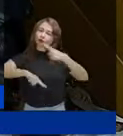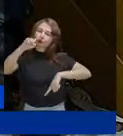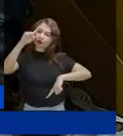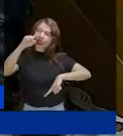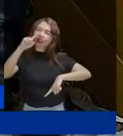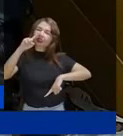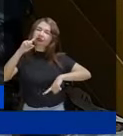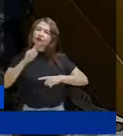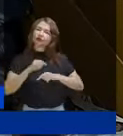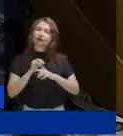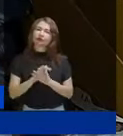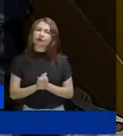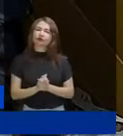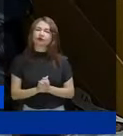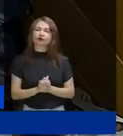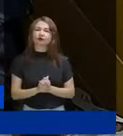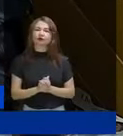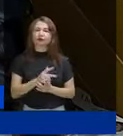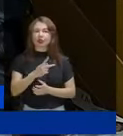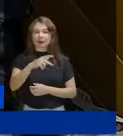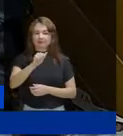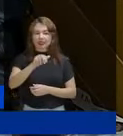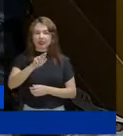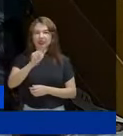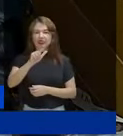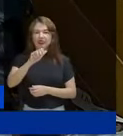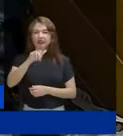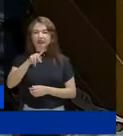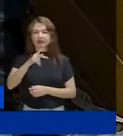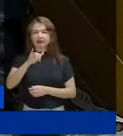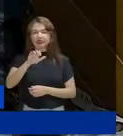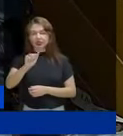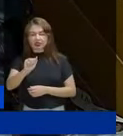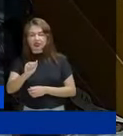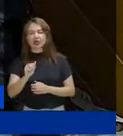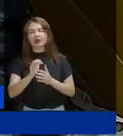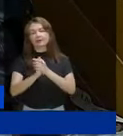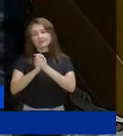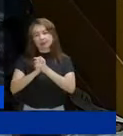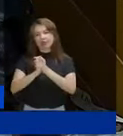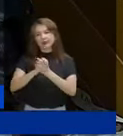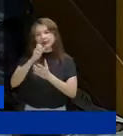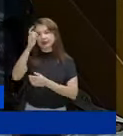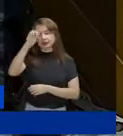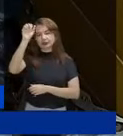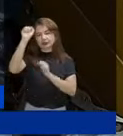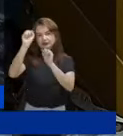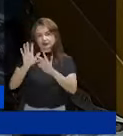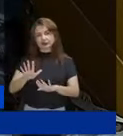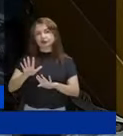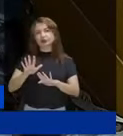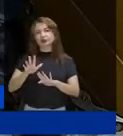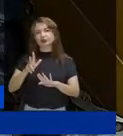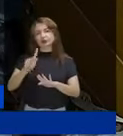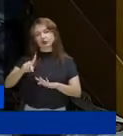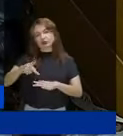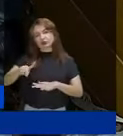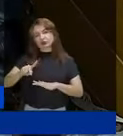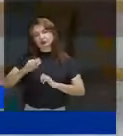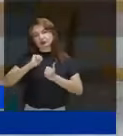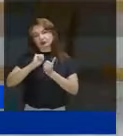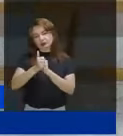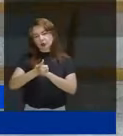sua participação na Paralimpíada. Parabéns. Deus abençoe a sua carreira. Para isso,